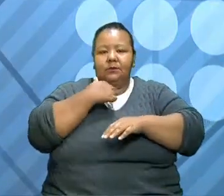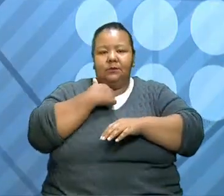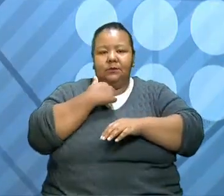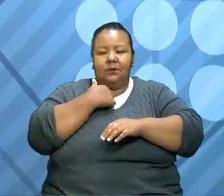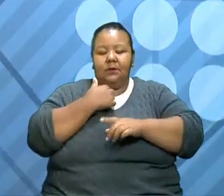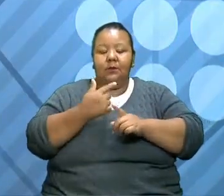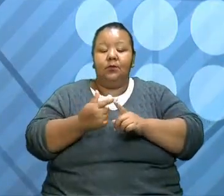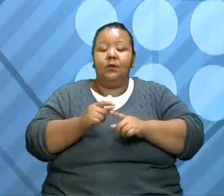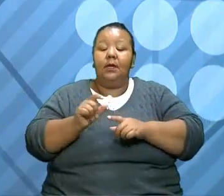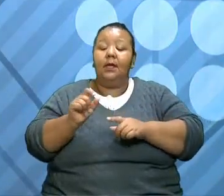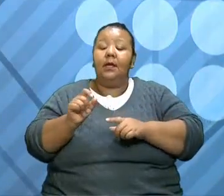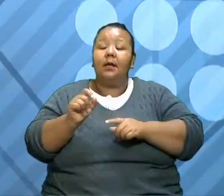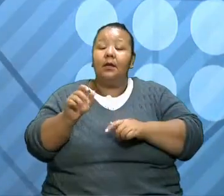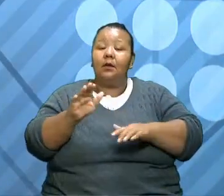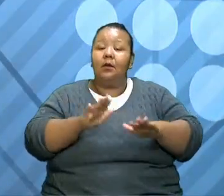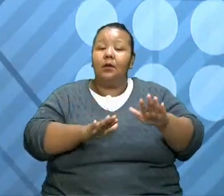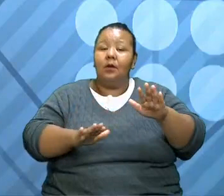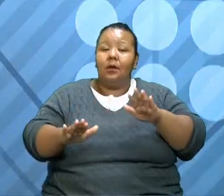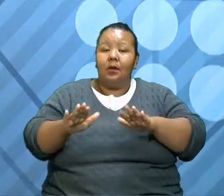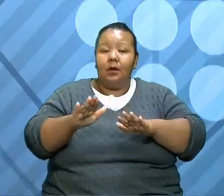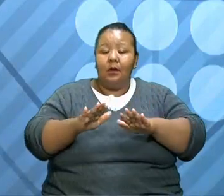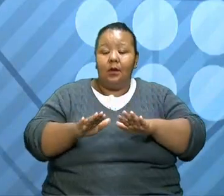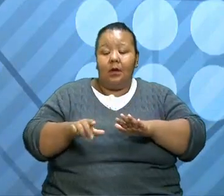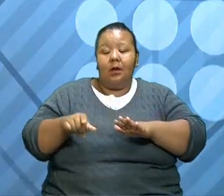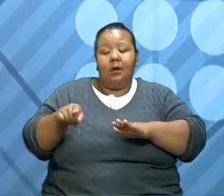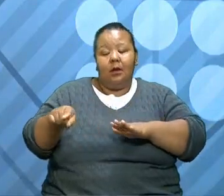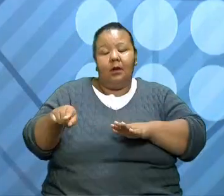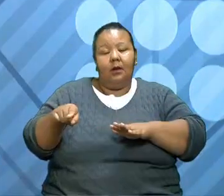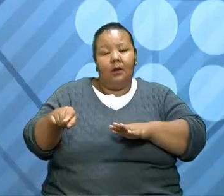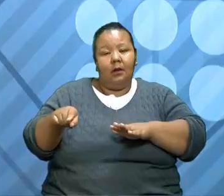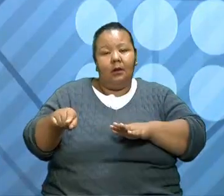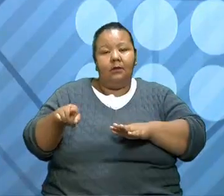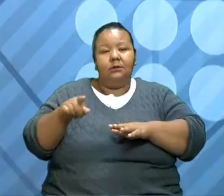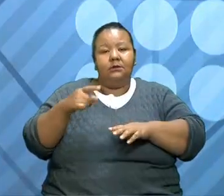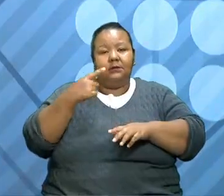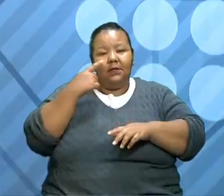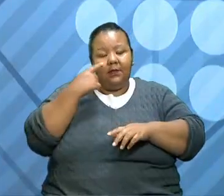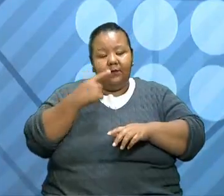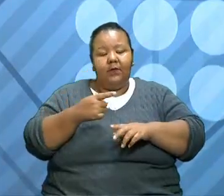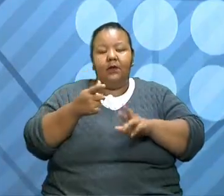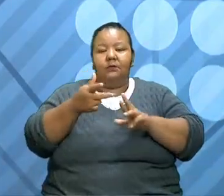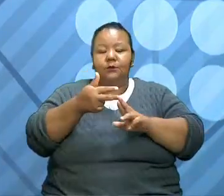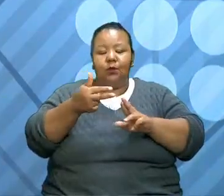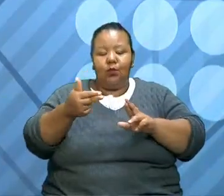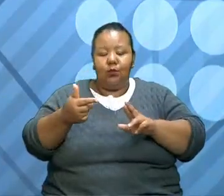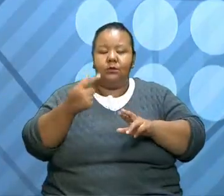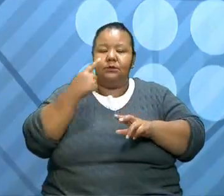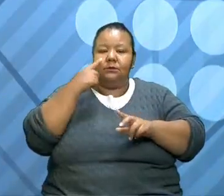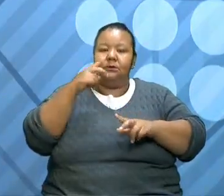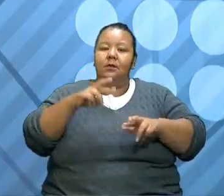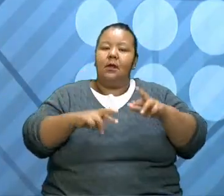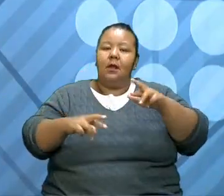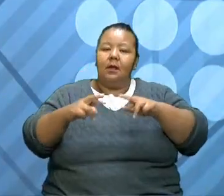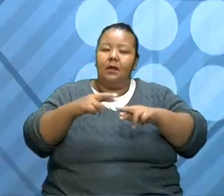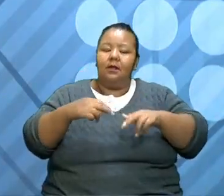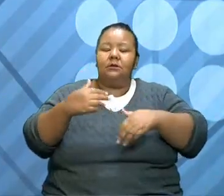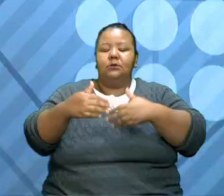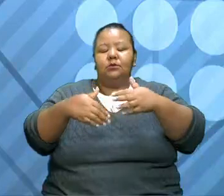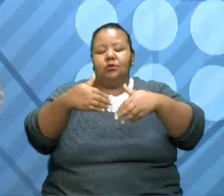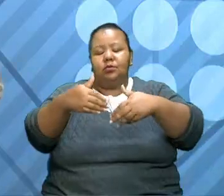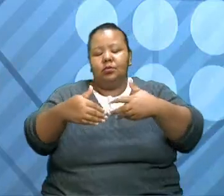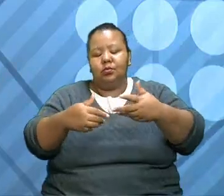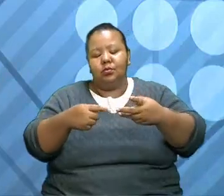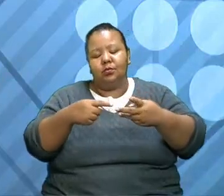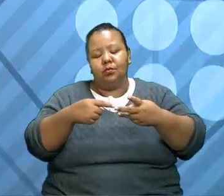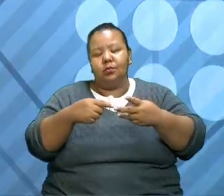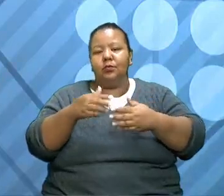quem organiza? O tomador de decisão, aquele que vai ver os recursos, que vai analisar os processos, que vai pegar